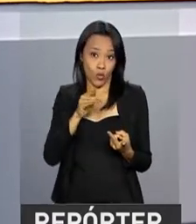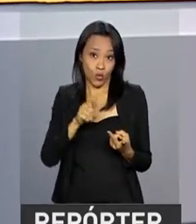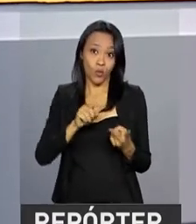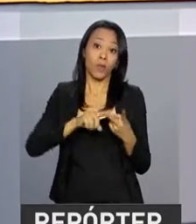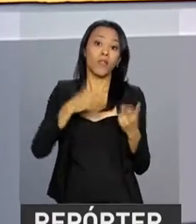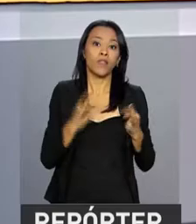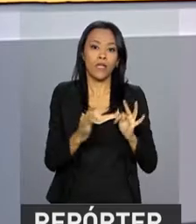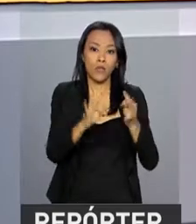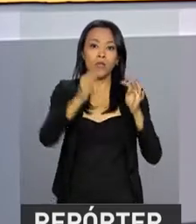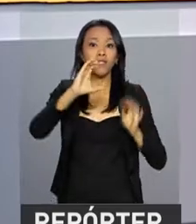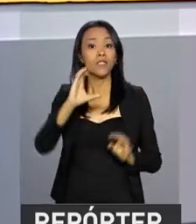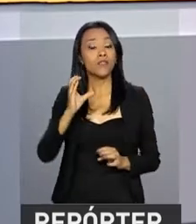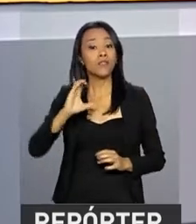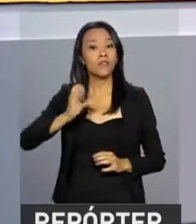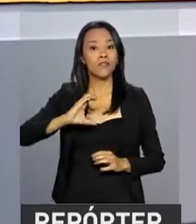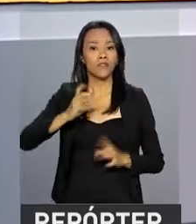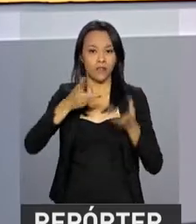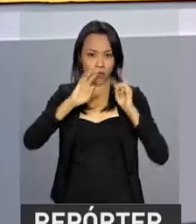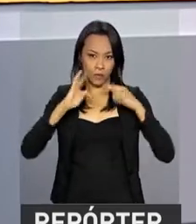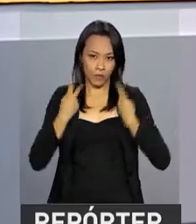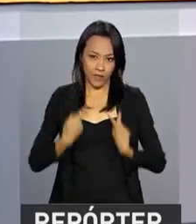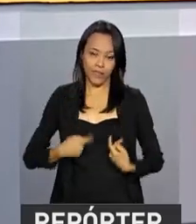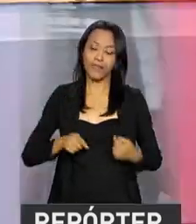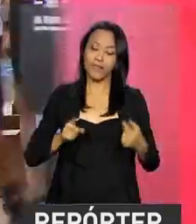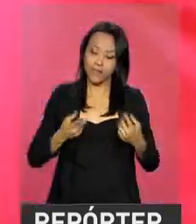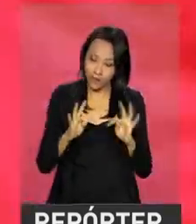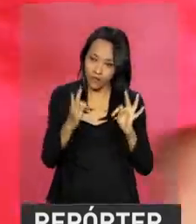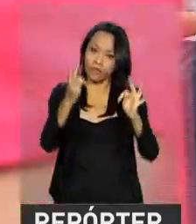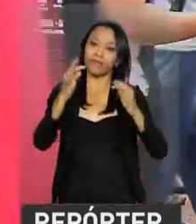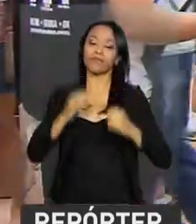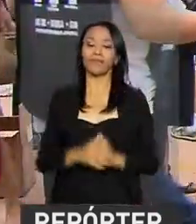e ciências humanas e suas tecnologias.